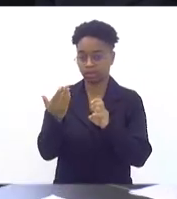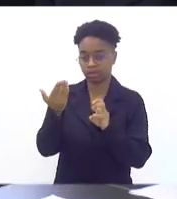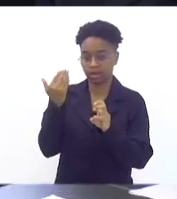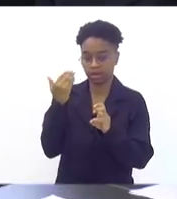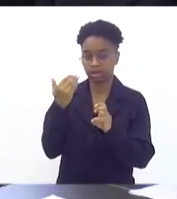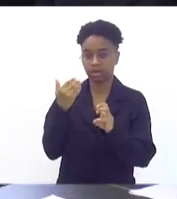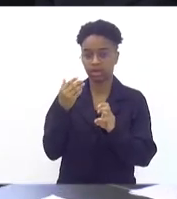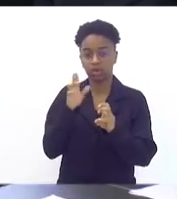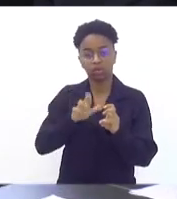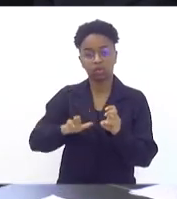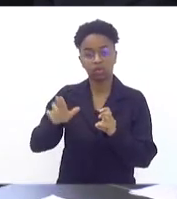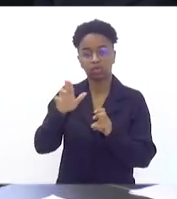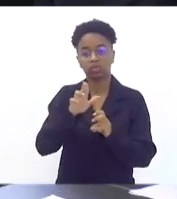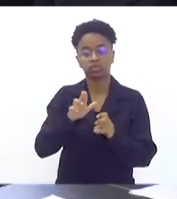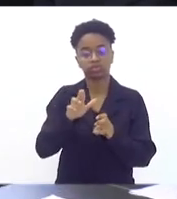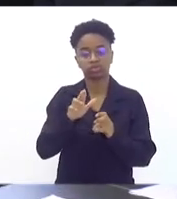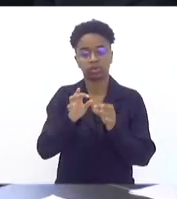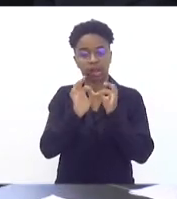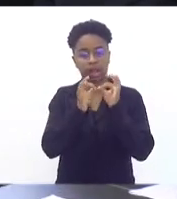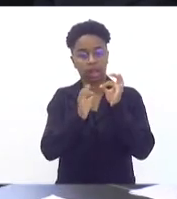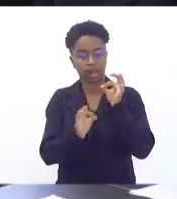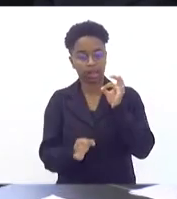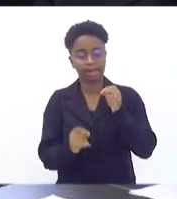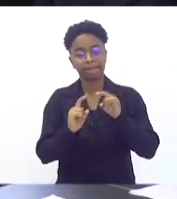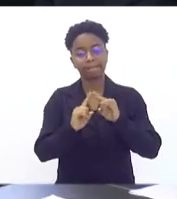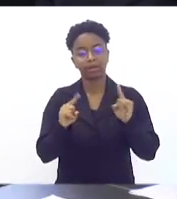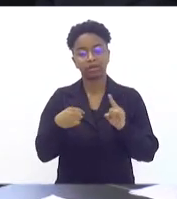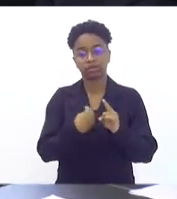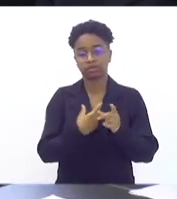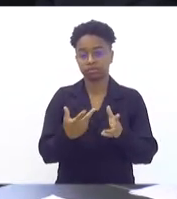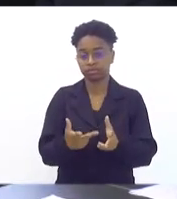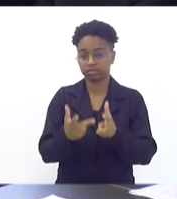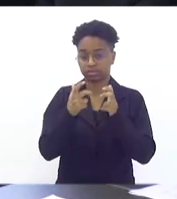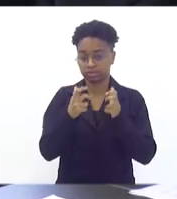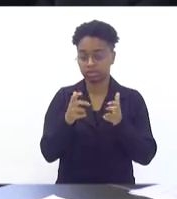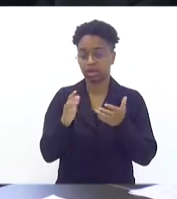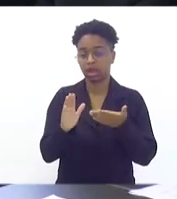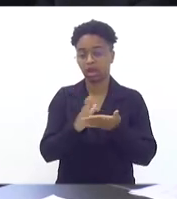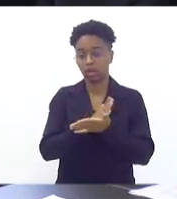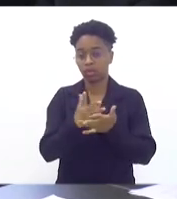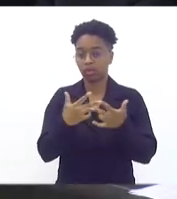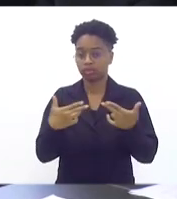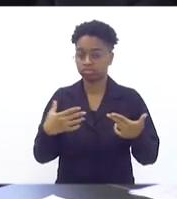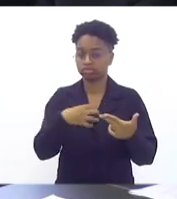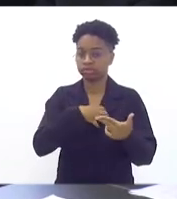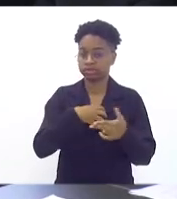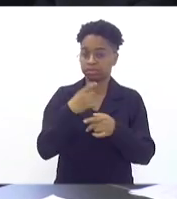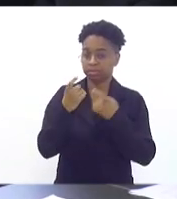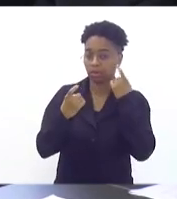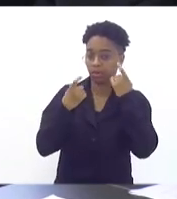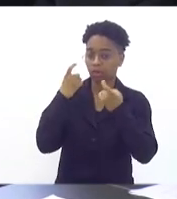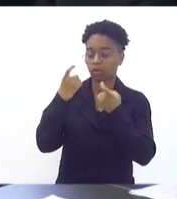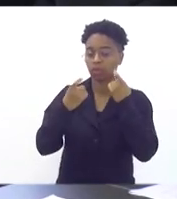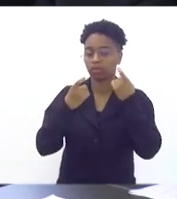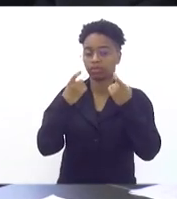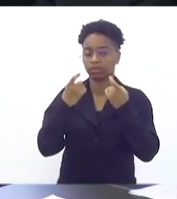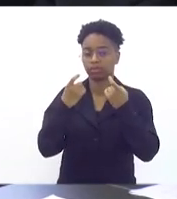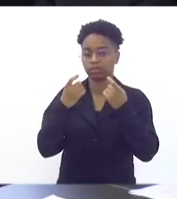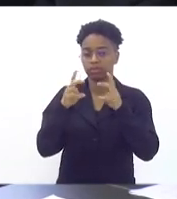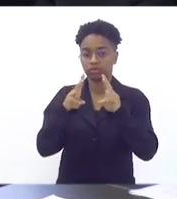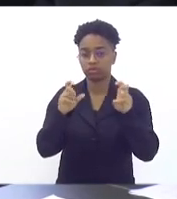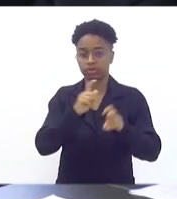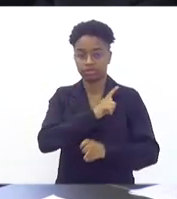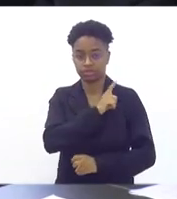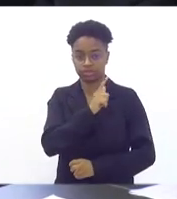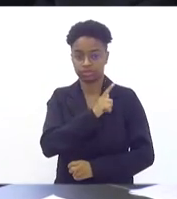a maior parte da audiência nós tivemos aqui a constatação de algumas questões que nos preocupa relacionado à gestão